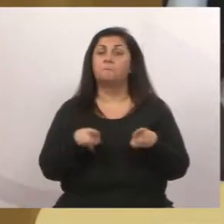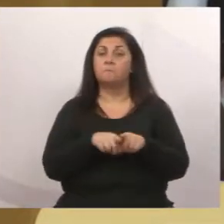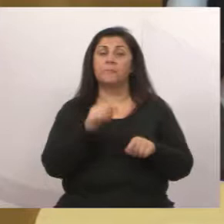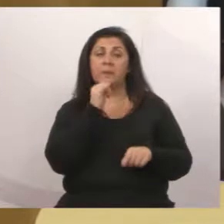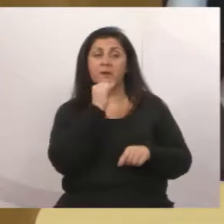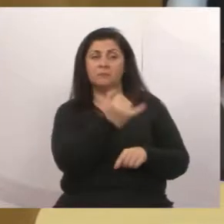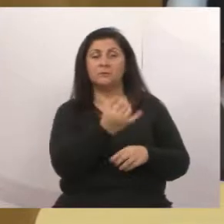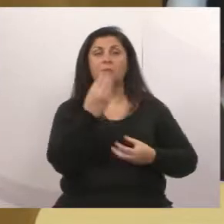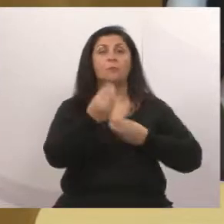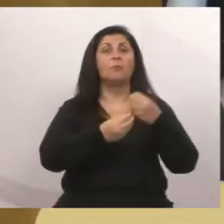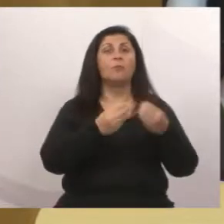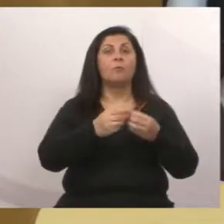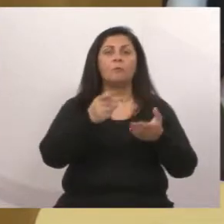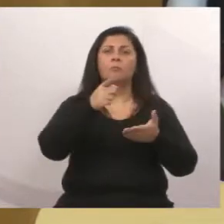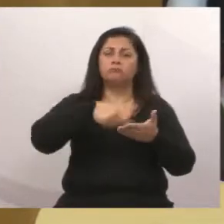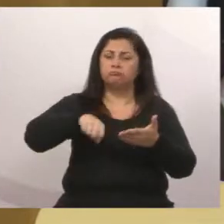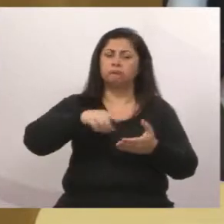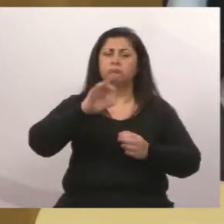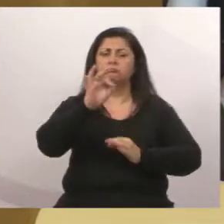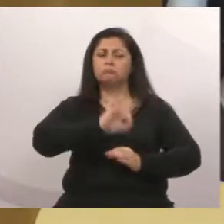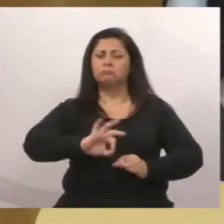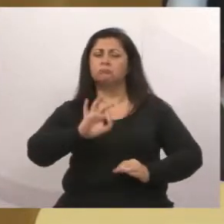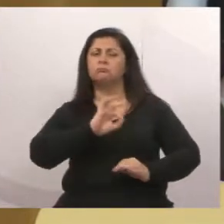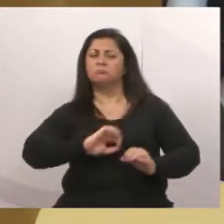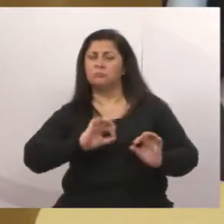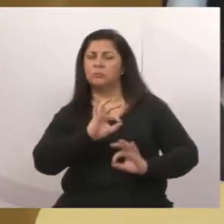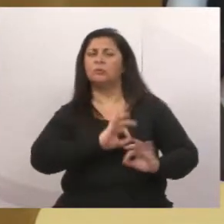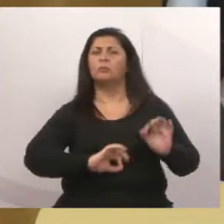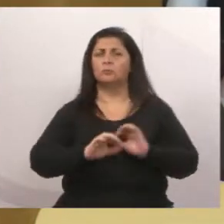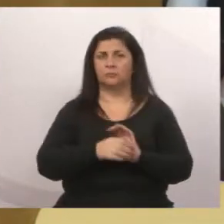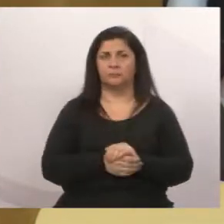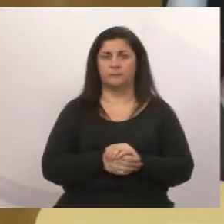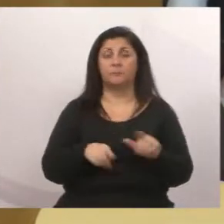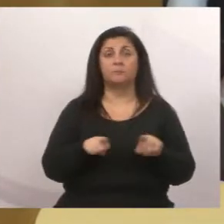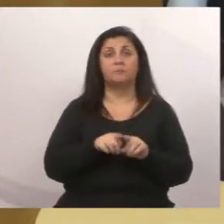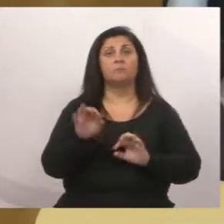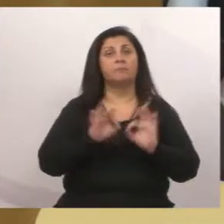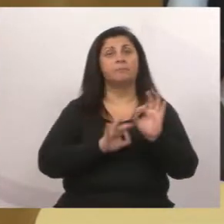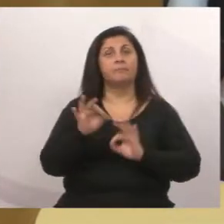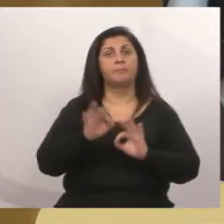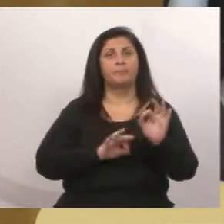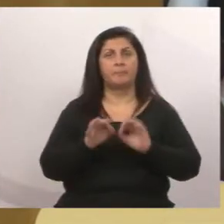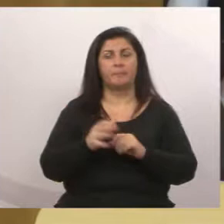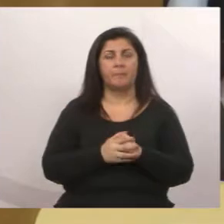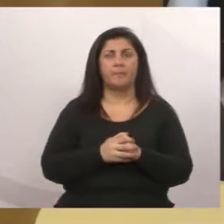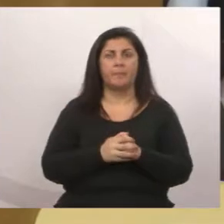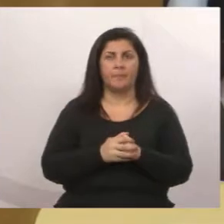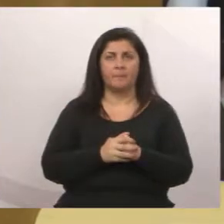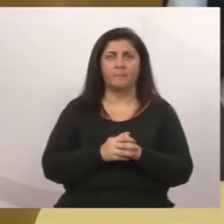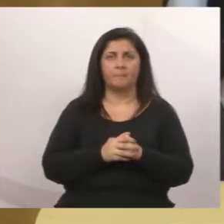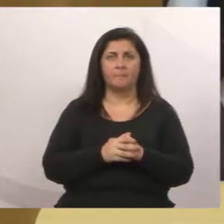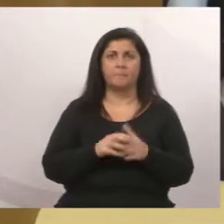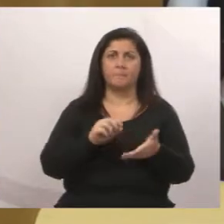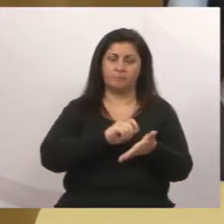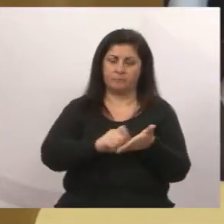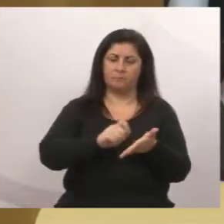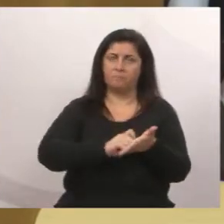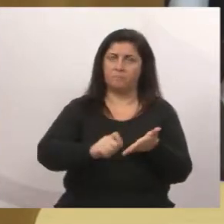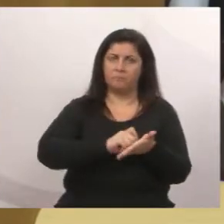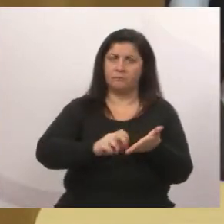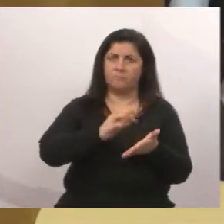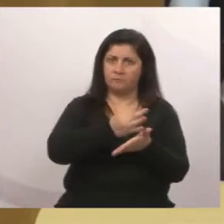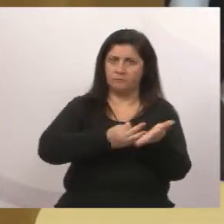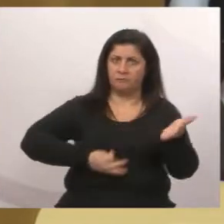medidas corretivas aplicáveis, inclusive confeccionando os respectivos relatórios,